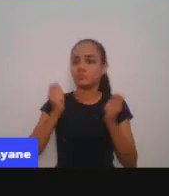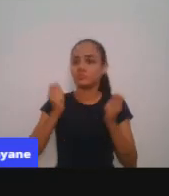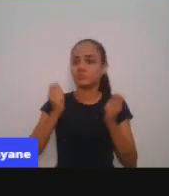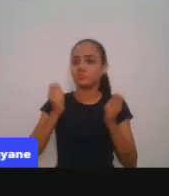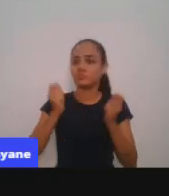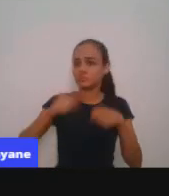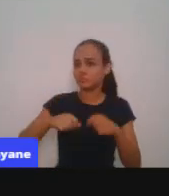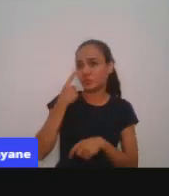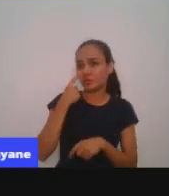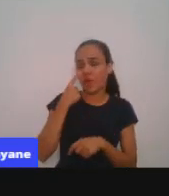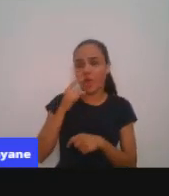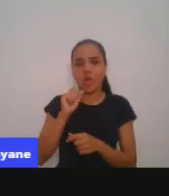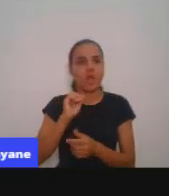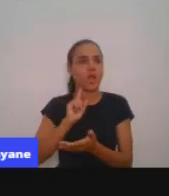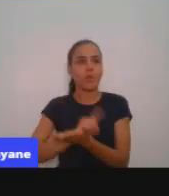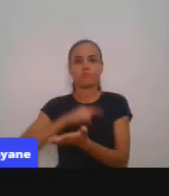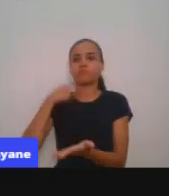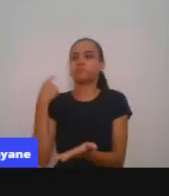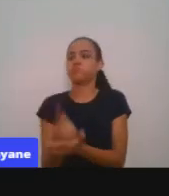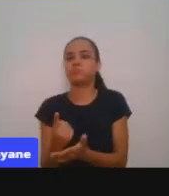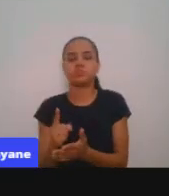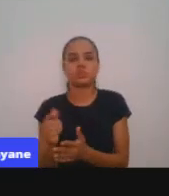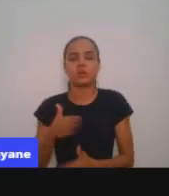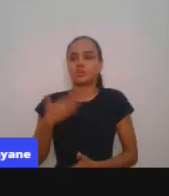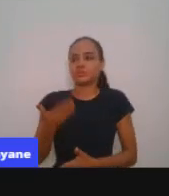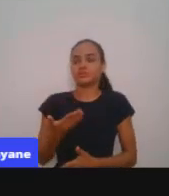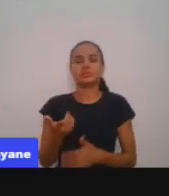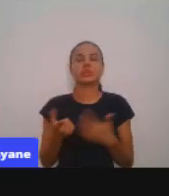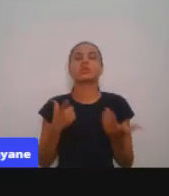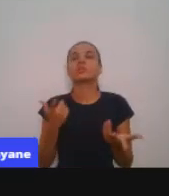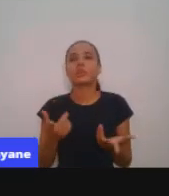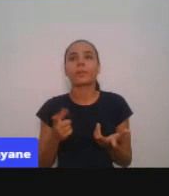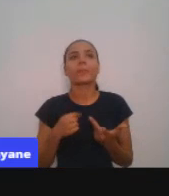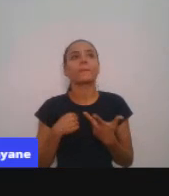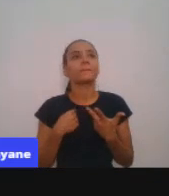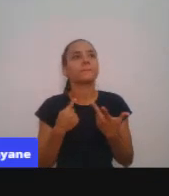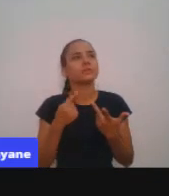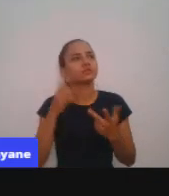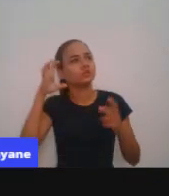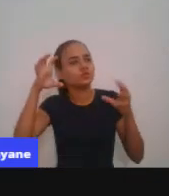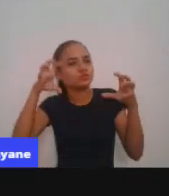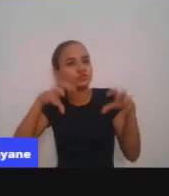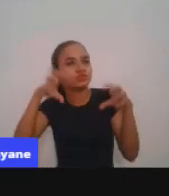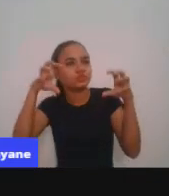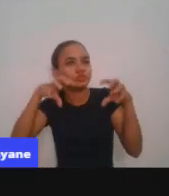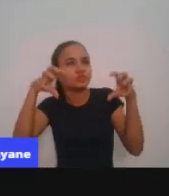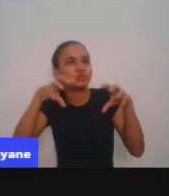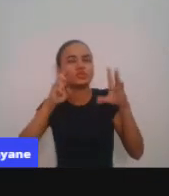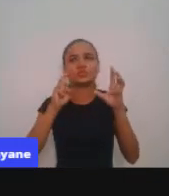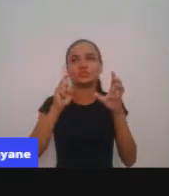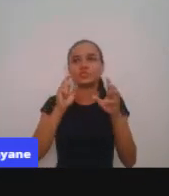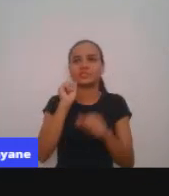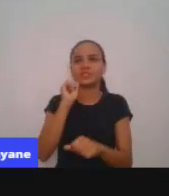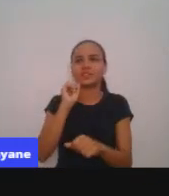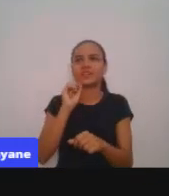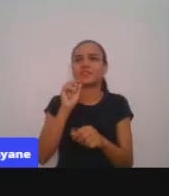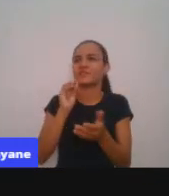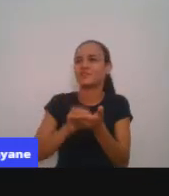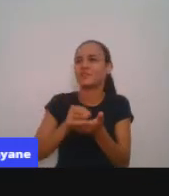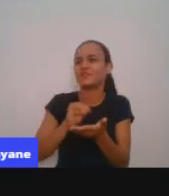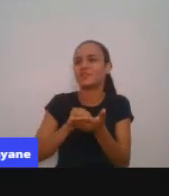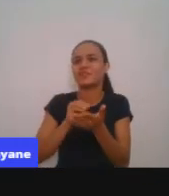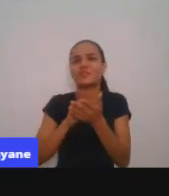Trânsito mais caótico do que o normal, chuva, falta de lugar para estacionar, atender um paciente na